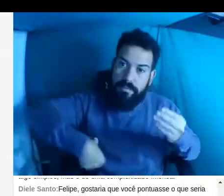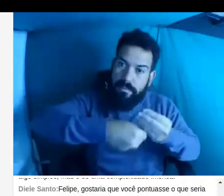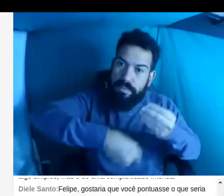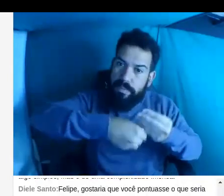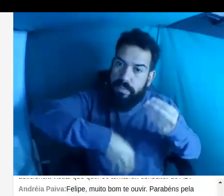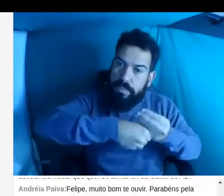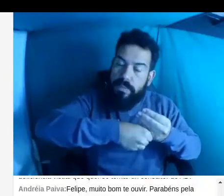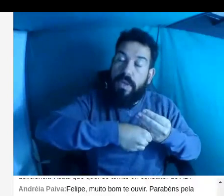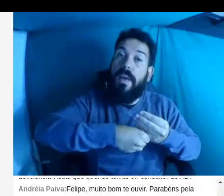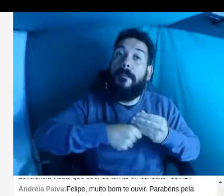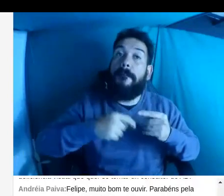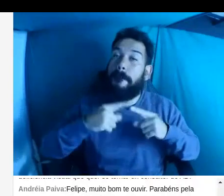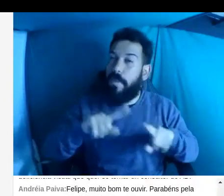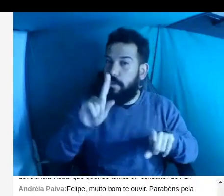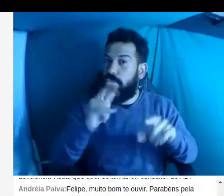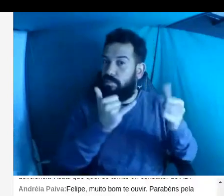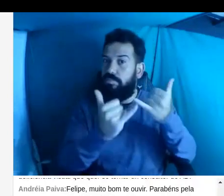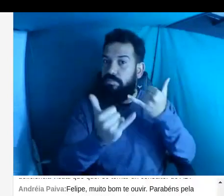Mas eu estou dando só um exemplo